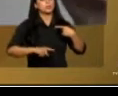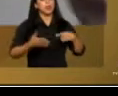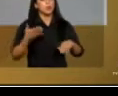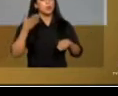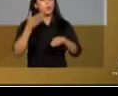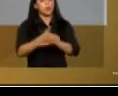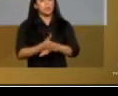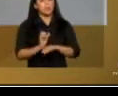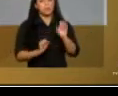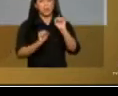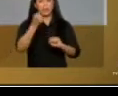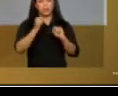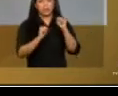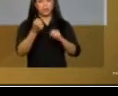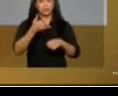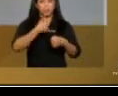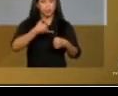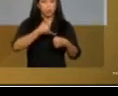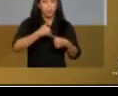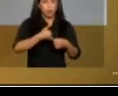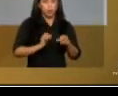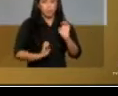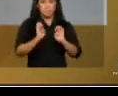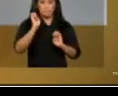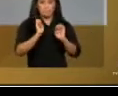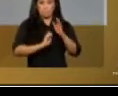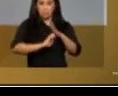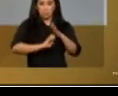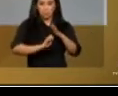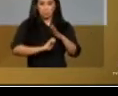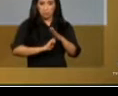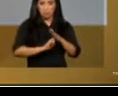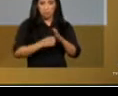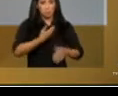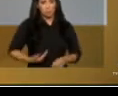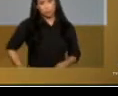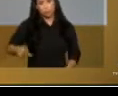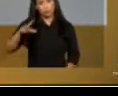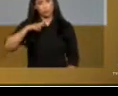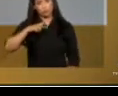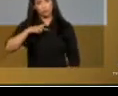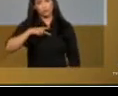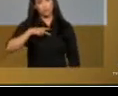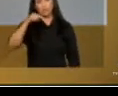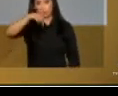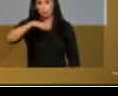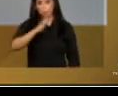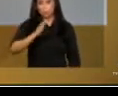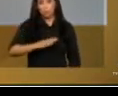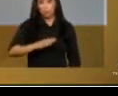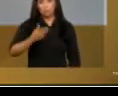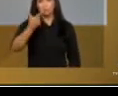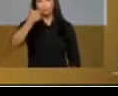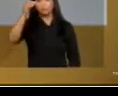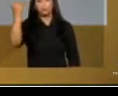acesso à indústria do refino por empresas públicas ou privadas, nacionais ou estrangeiras, ou multinacionais.